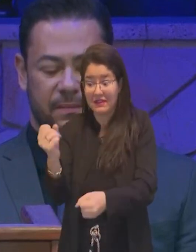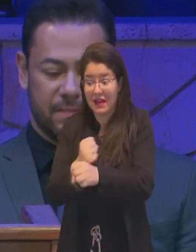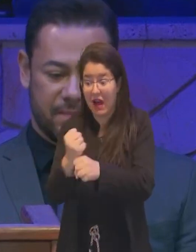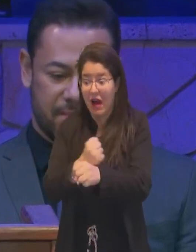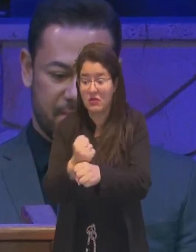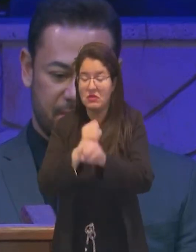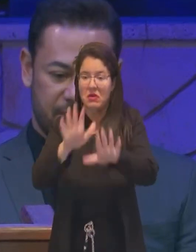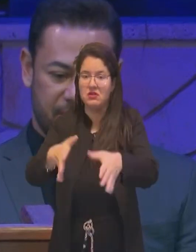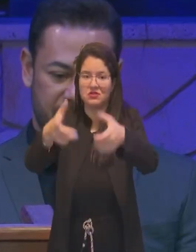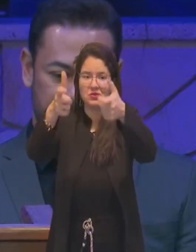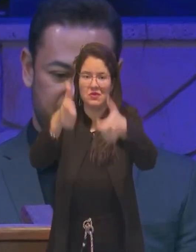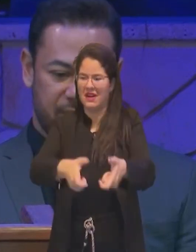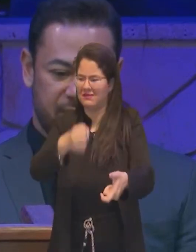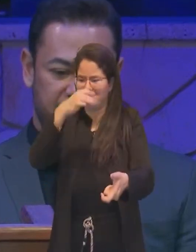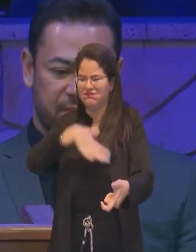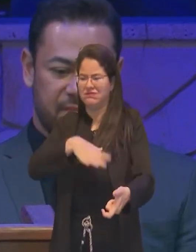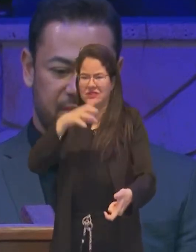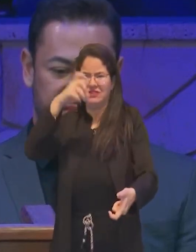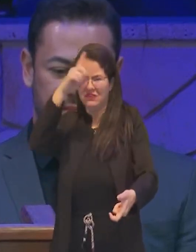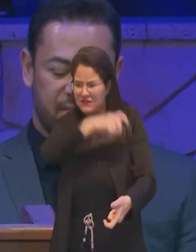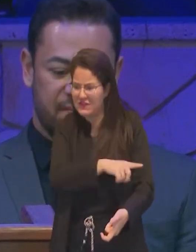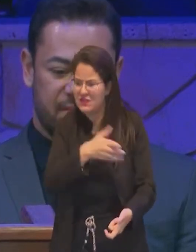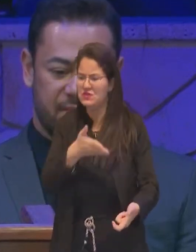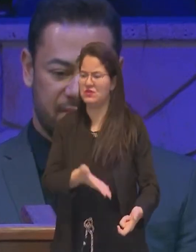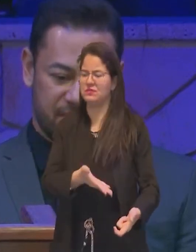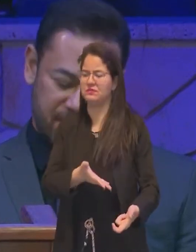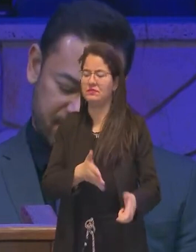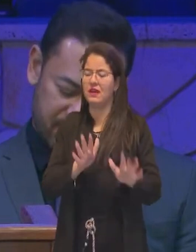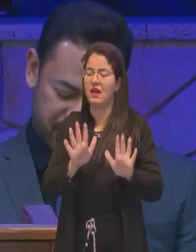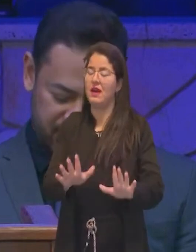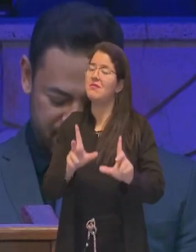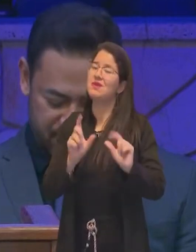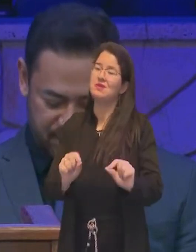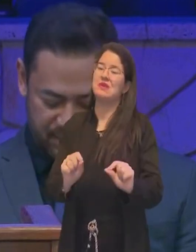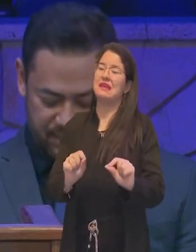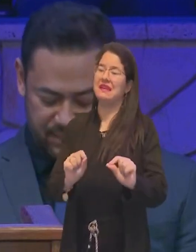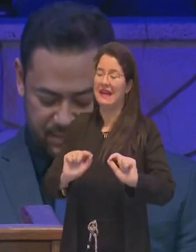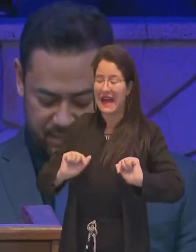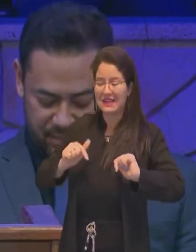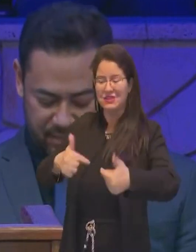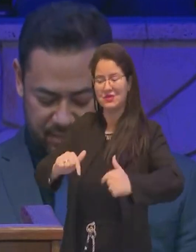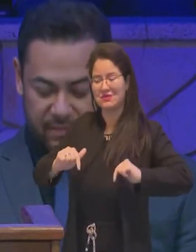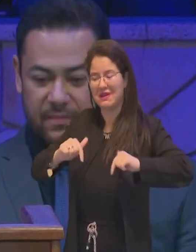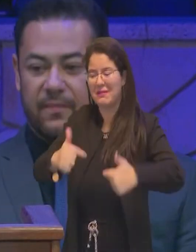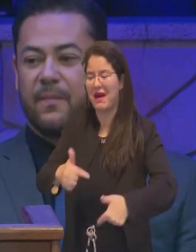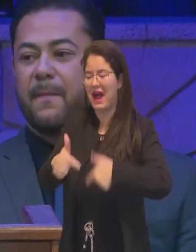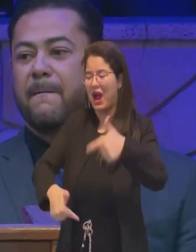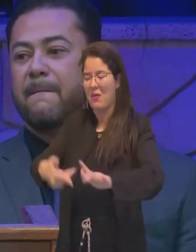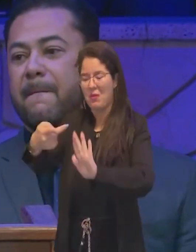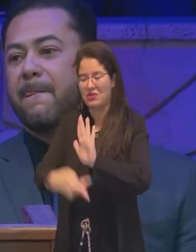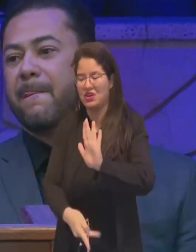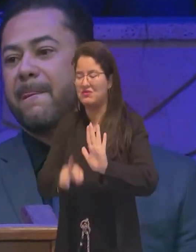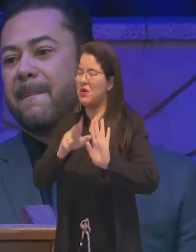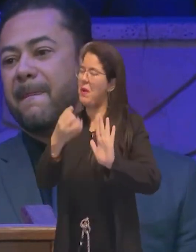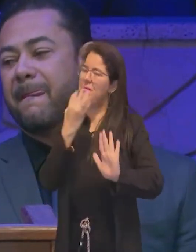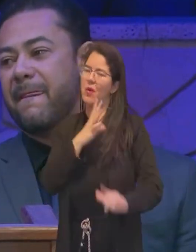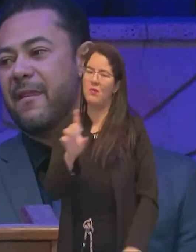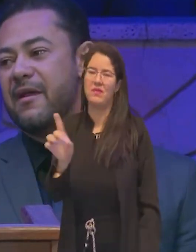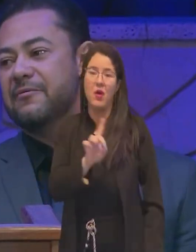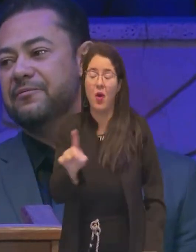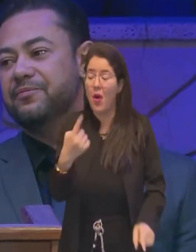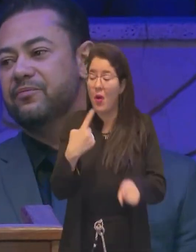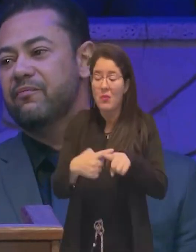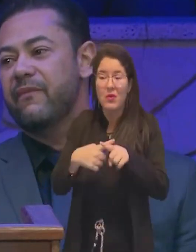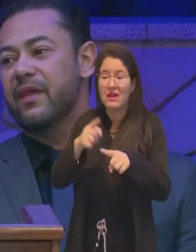hostil. Porém, essas ações, elas não eram ações boas ou ações reais, porque elas não